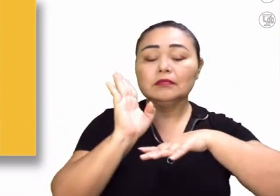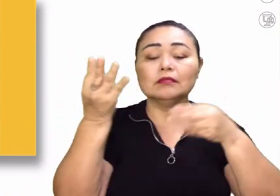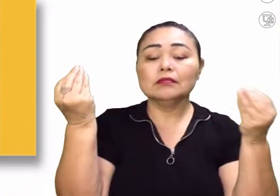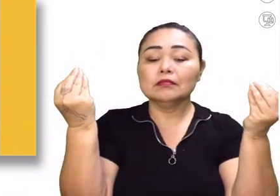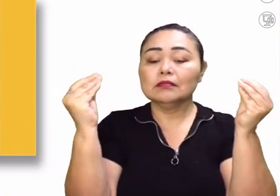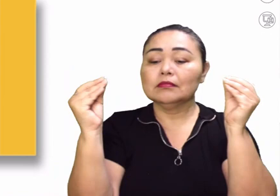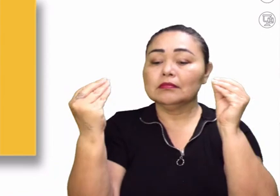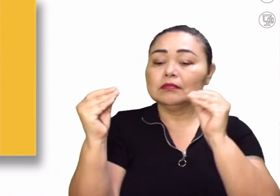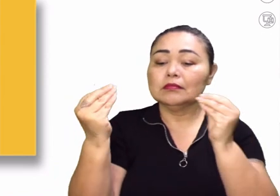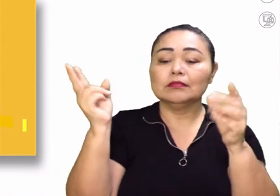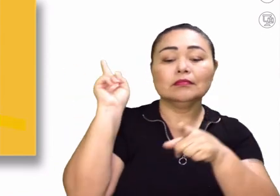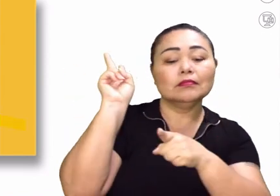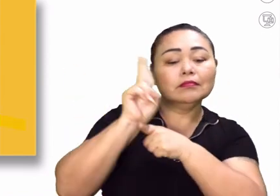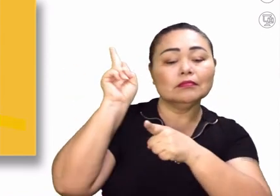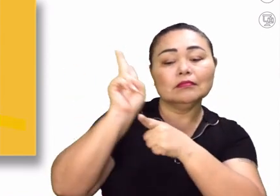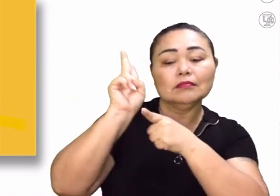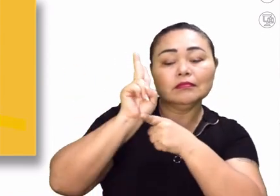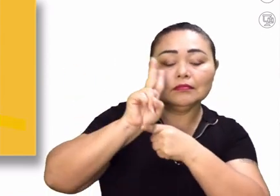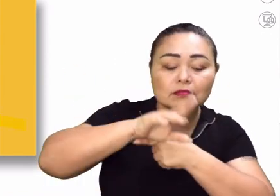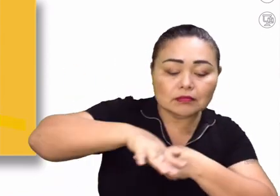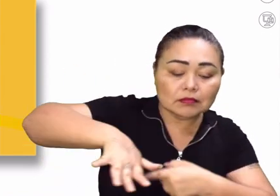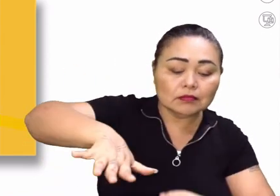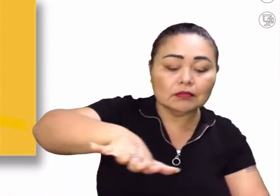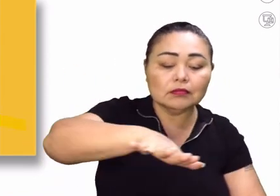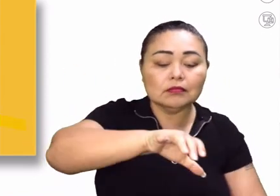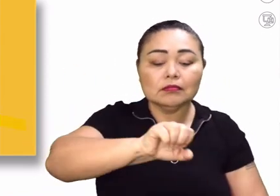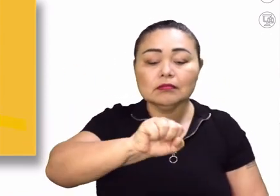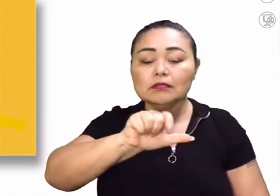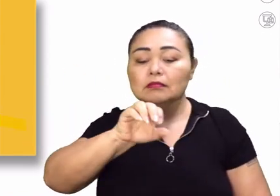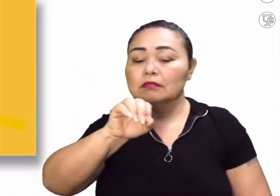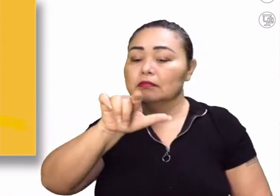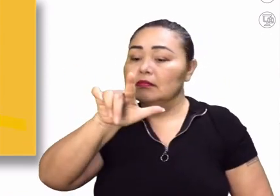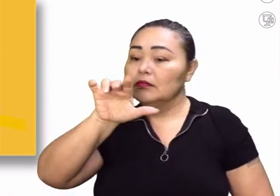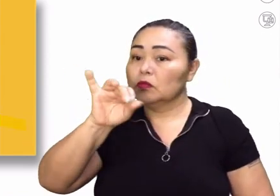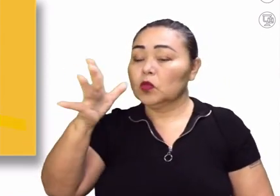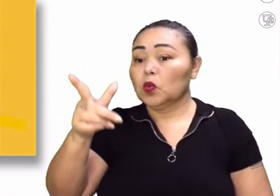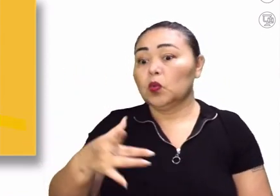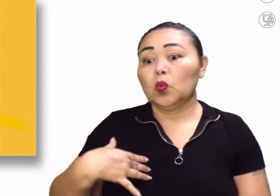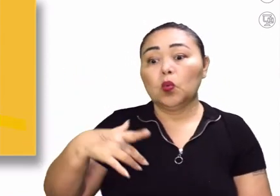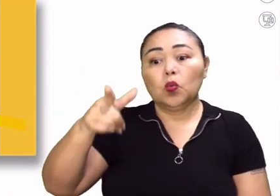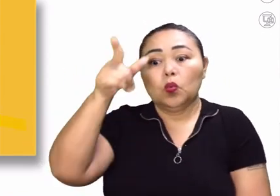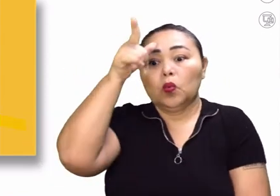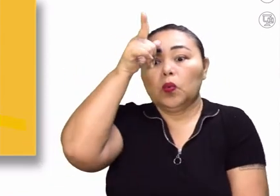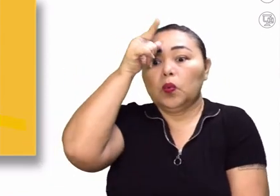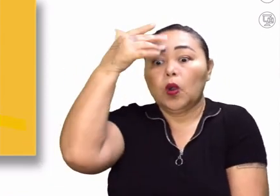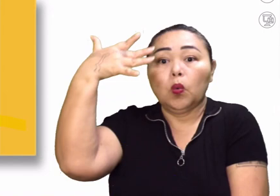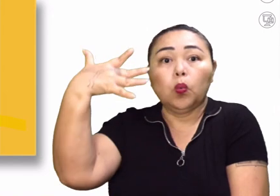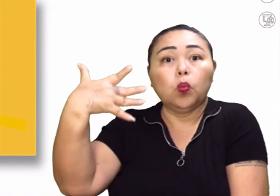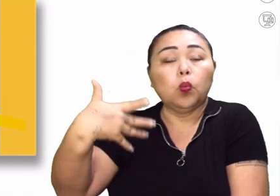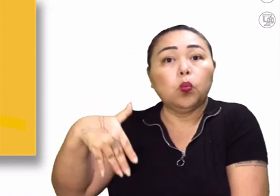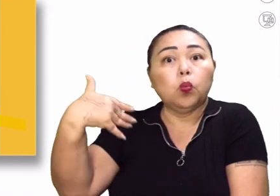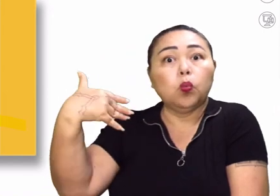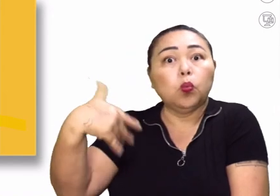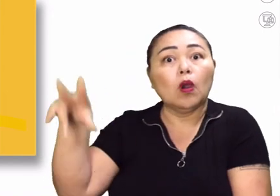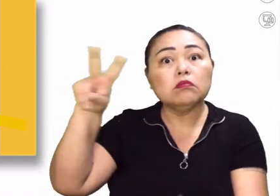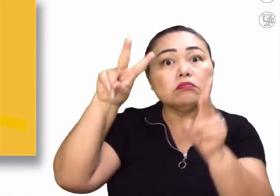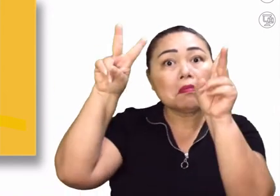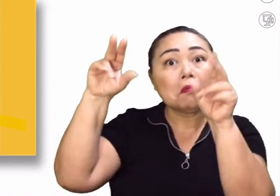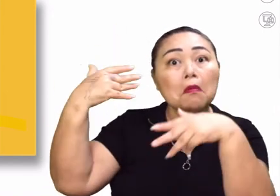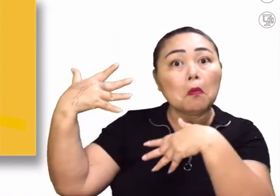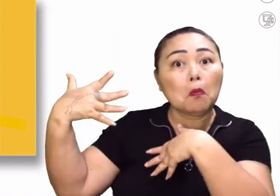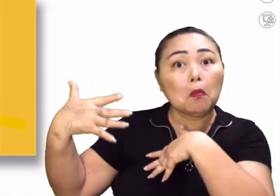formação e Conservação do solo Ufa é muito assunto Rogério é assunto né